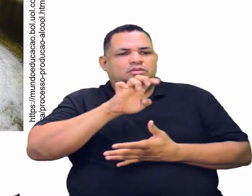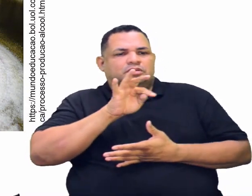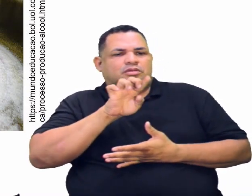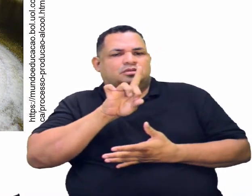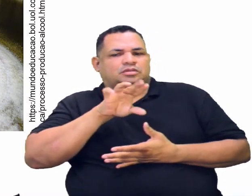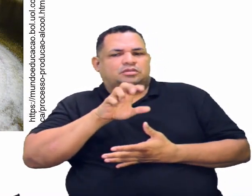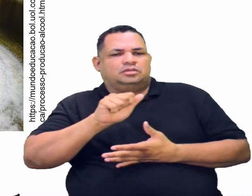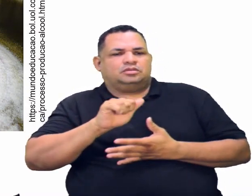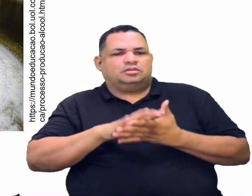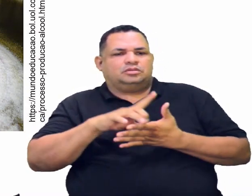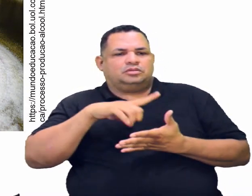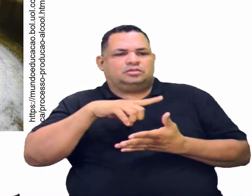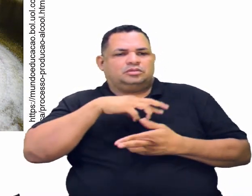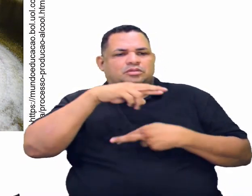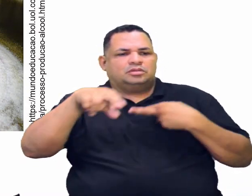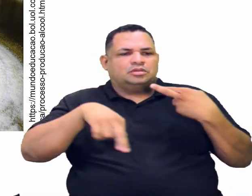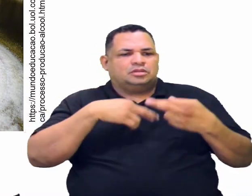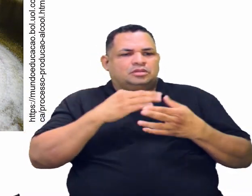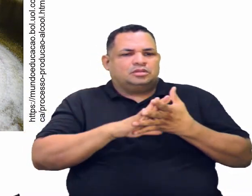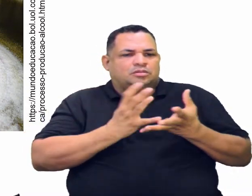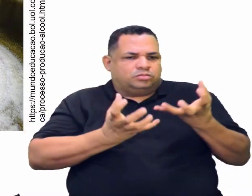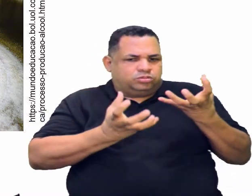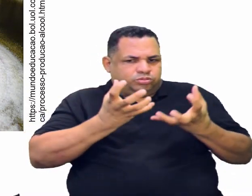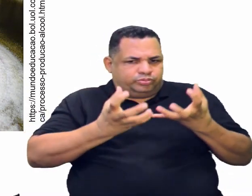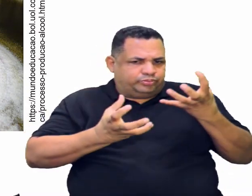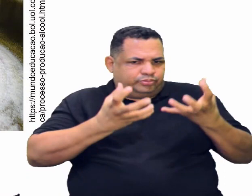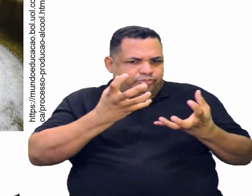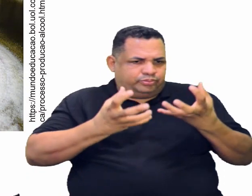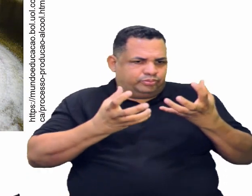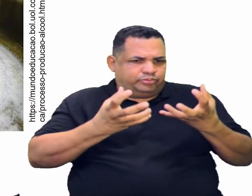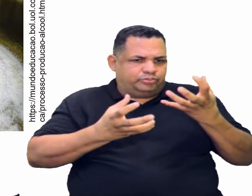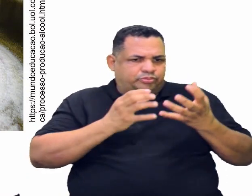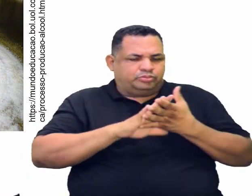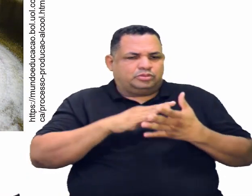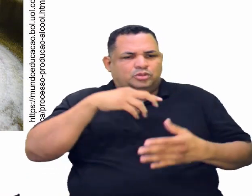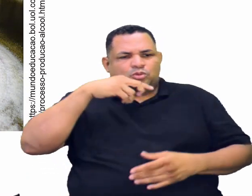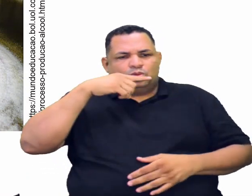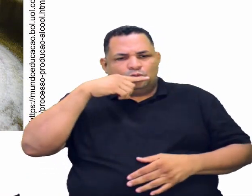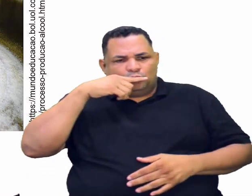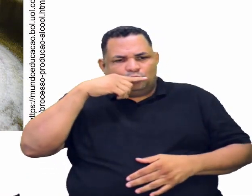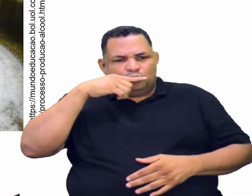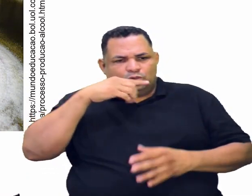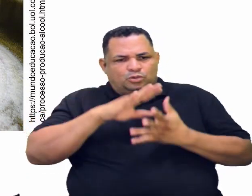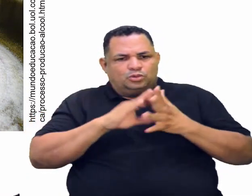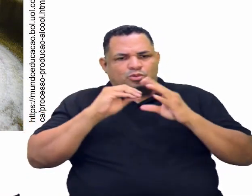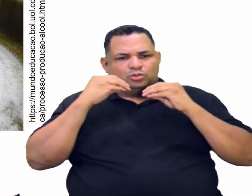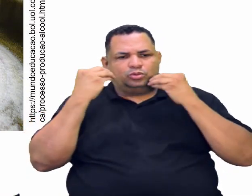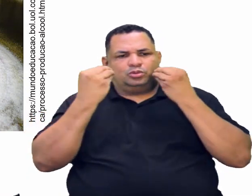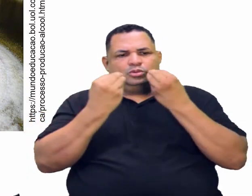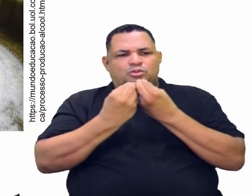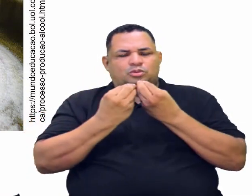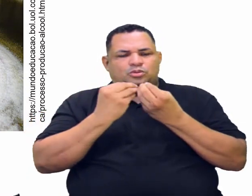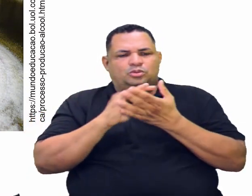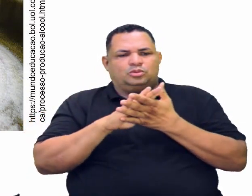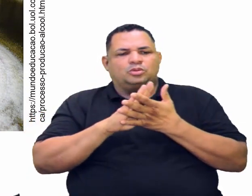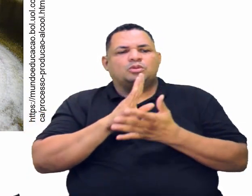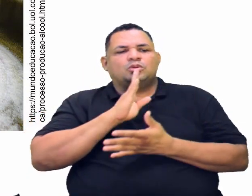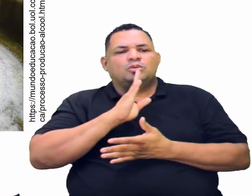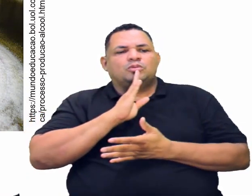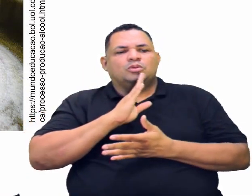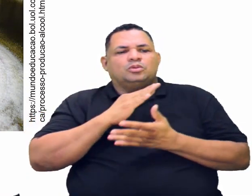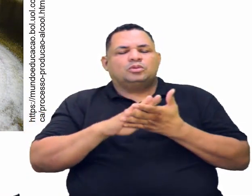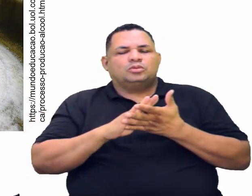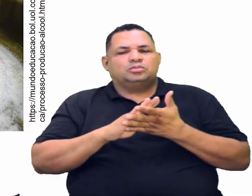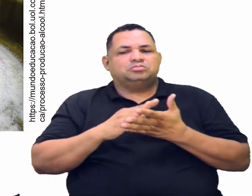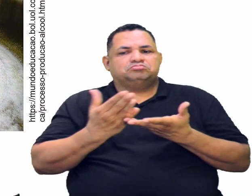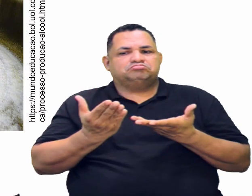de reações de fermentação da cana-de-açúcar, é uma substância, né, a mais conhecida